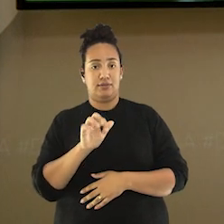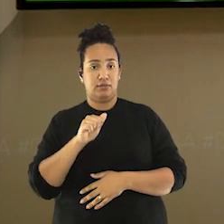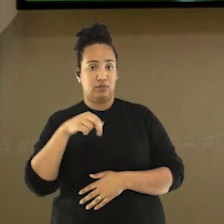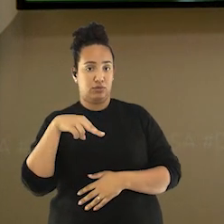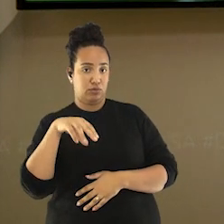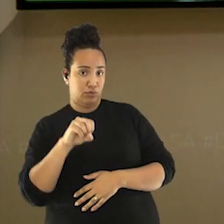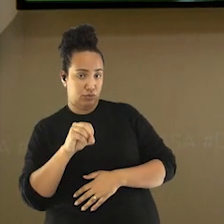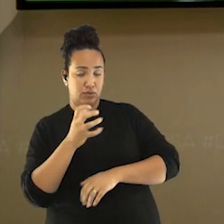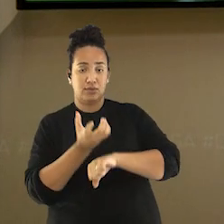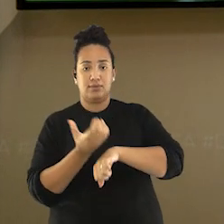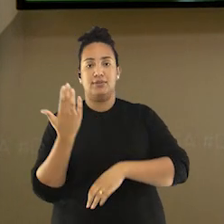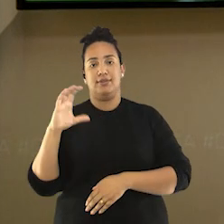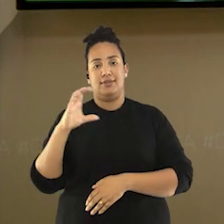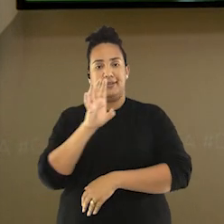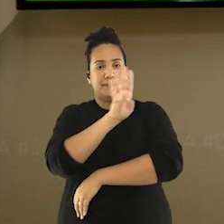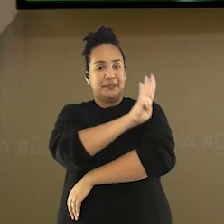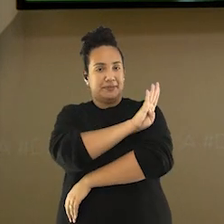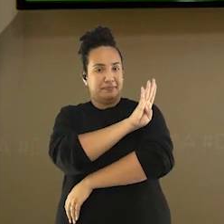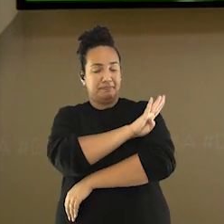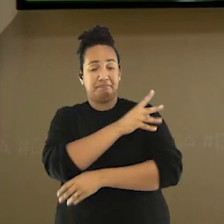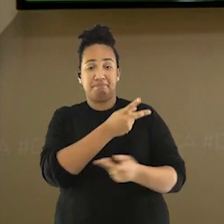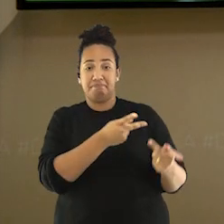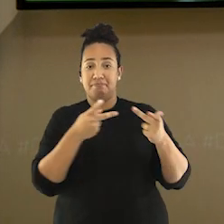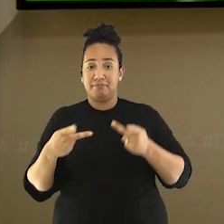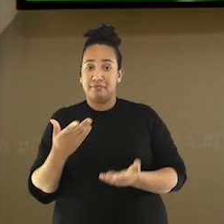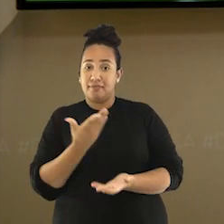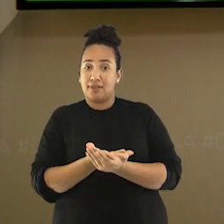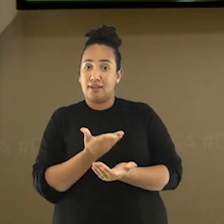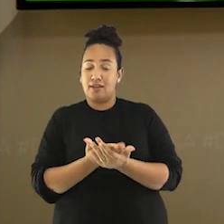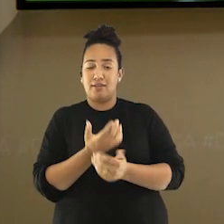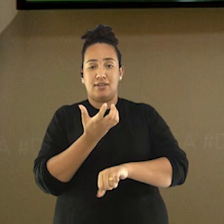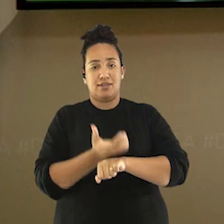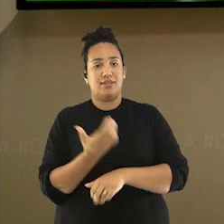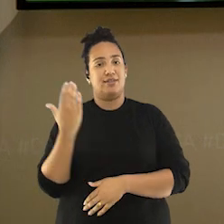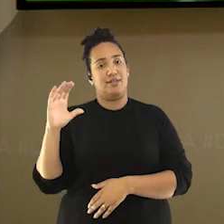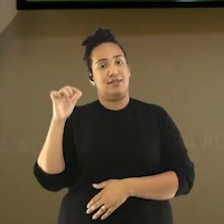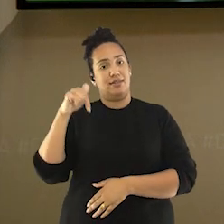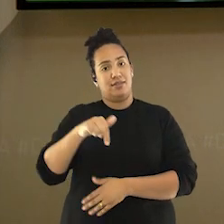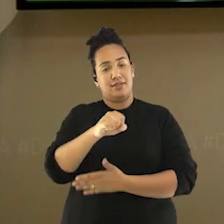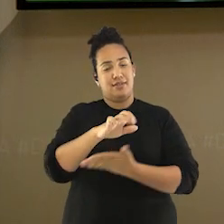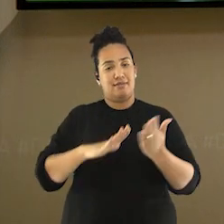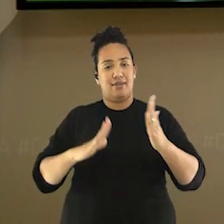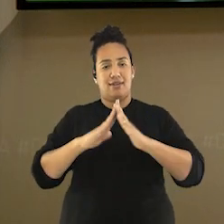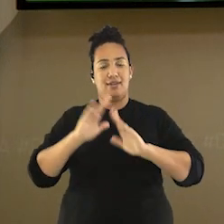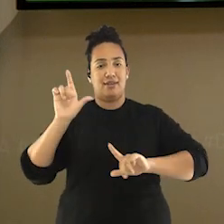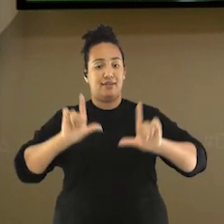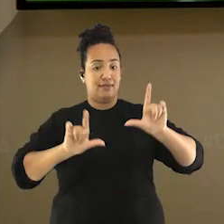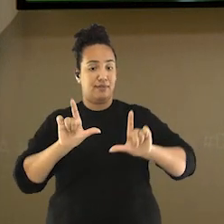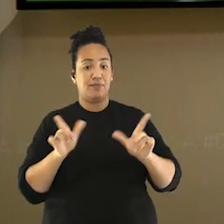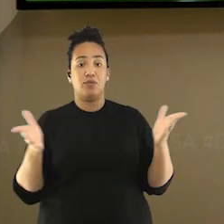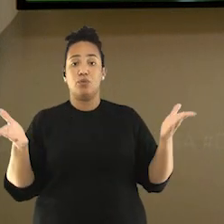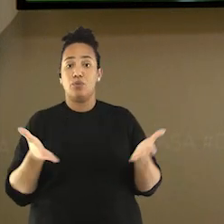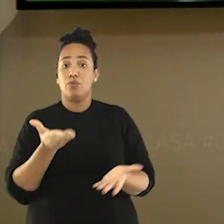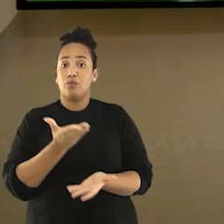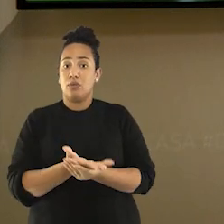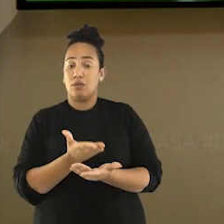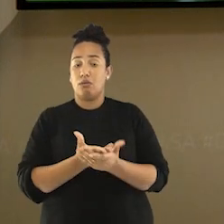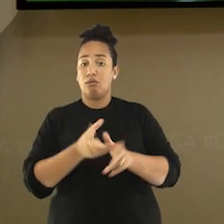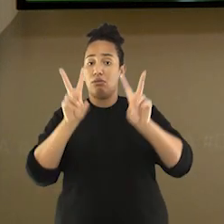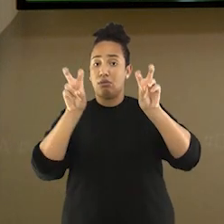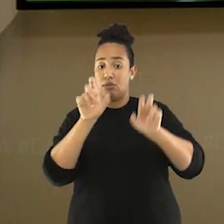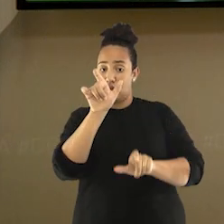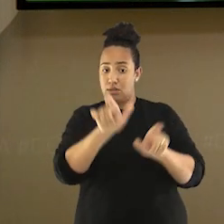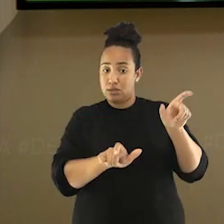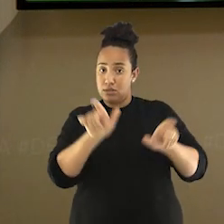Fundamental. Sejam bem-vindos a mais uma aula de Ciências no Dever em Casa na TV. Hoje a nossa aula fala sobre seres vivos